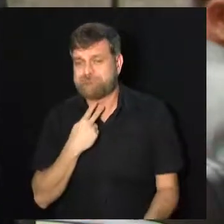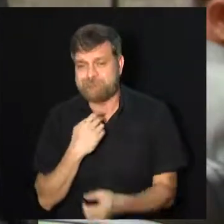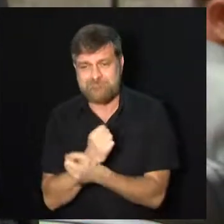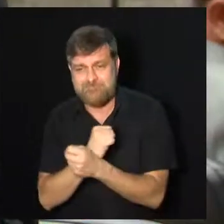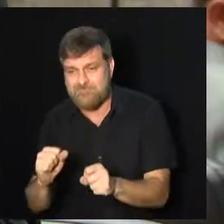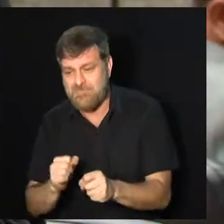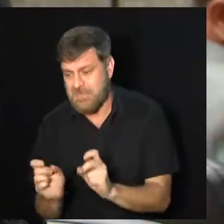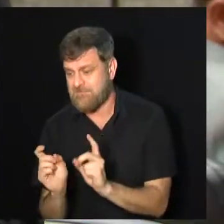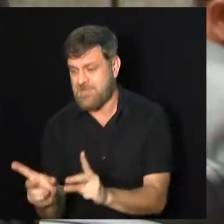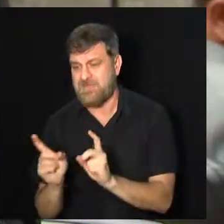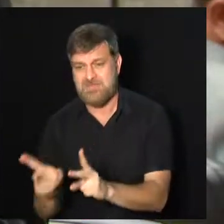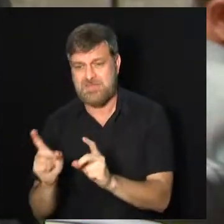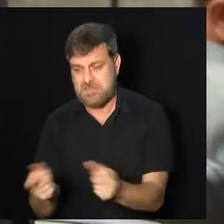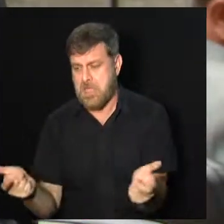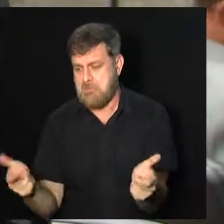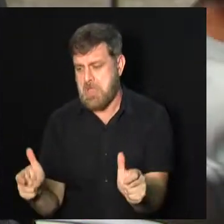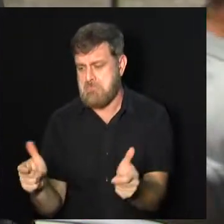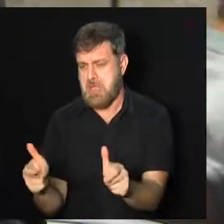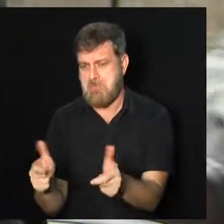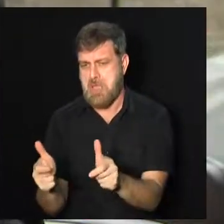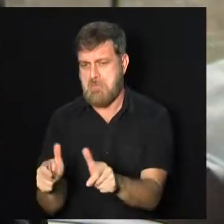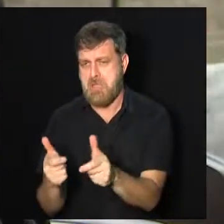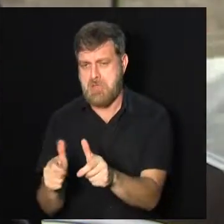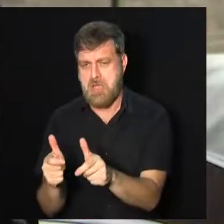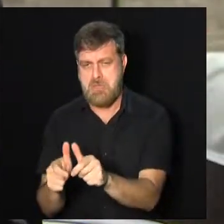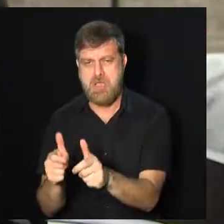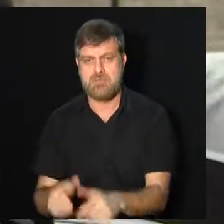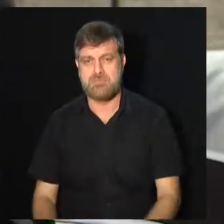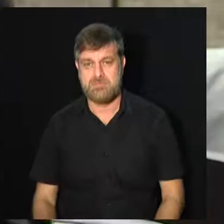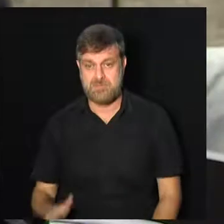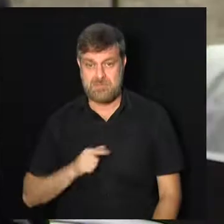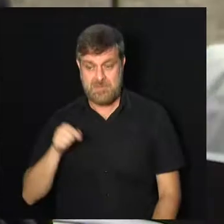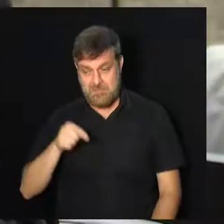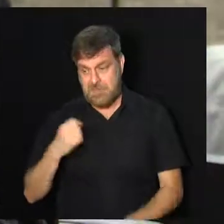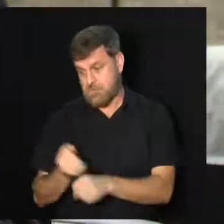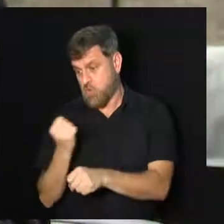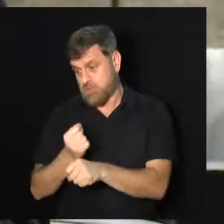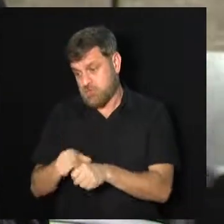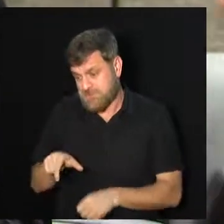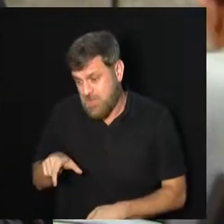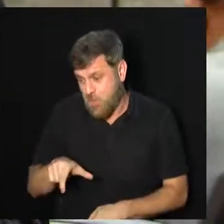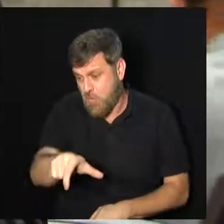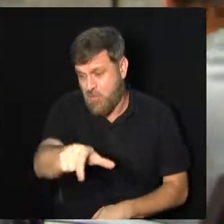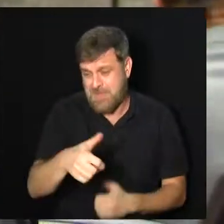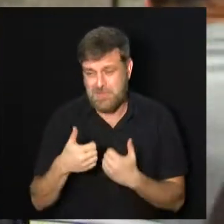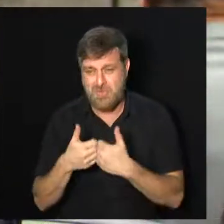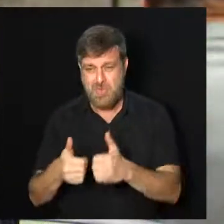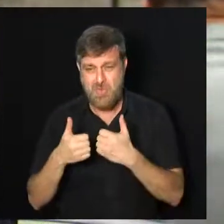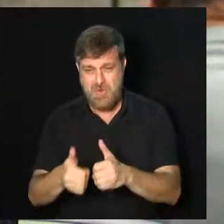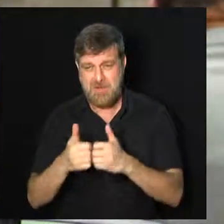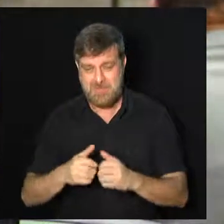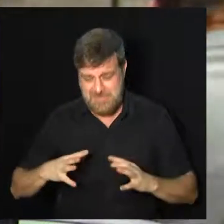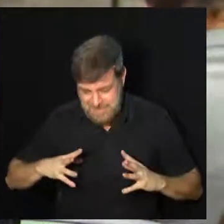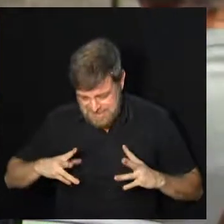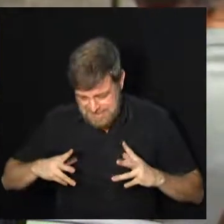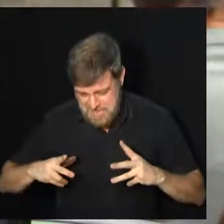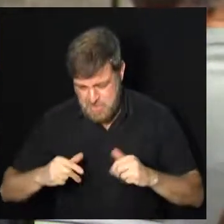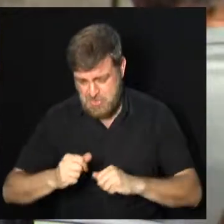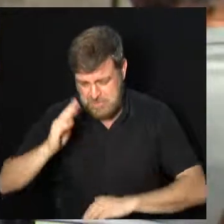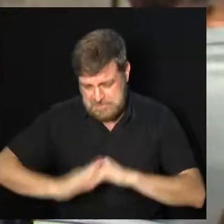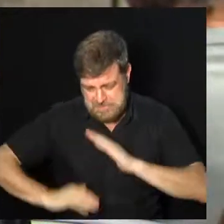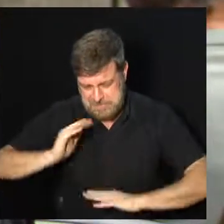de vendas, por falta da relação de consumo, né, devido a essa obra. Então, tudo que vem sendo